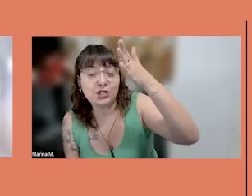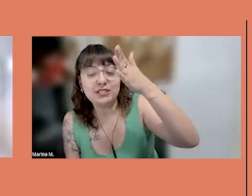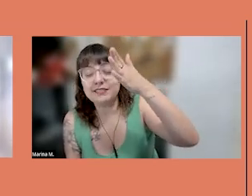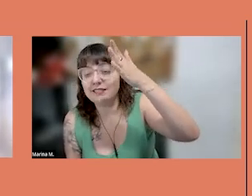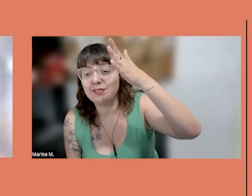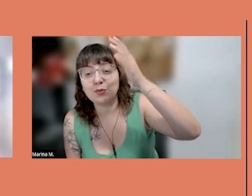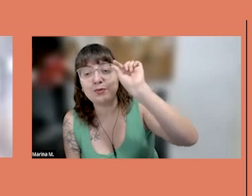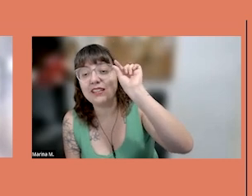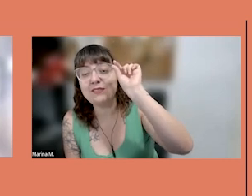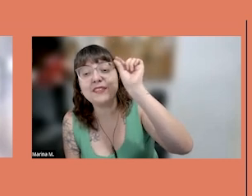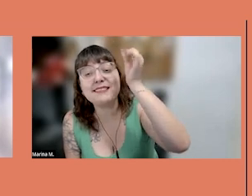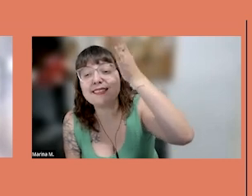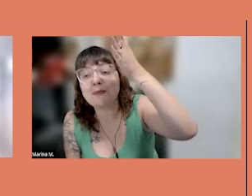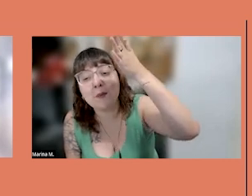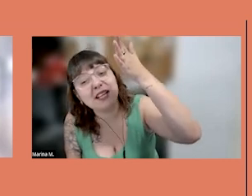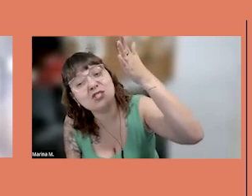um corte